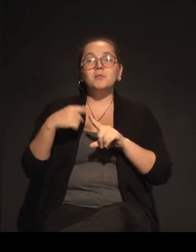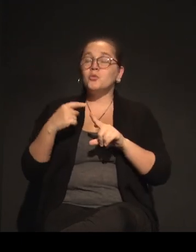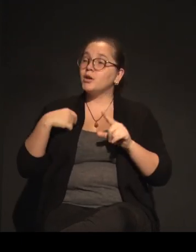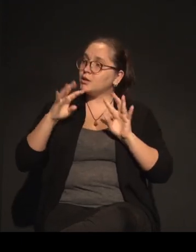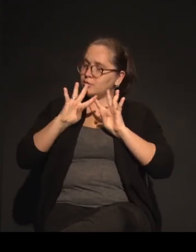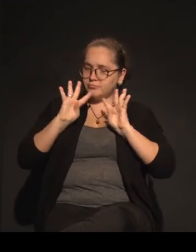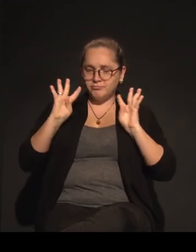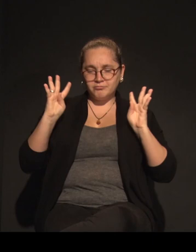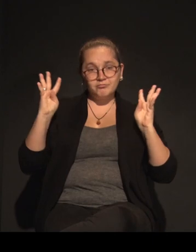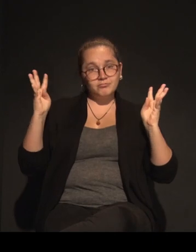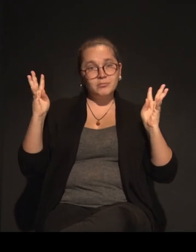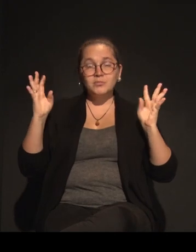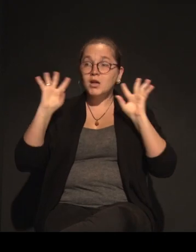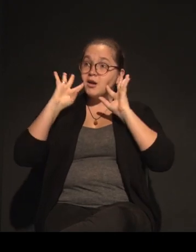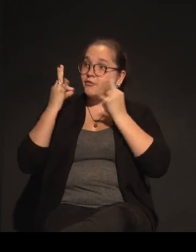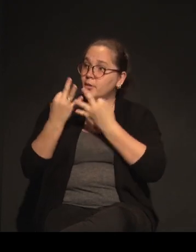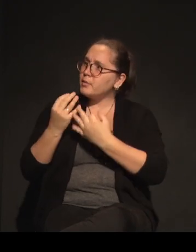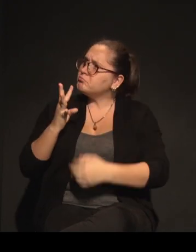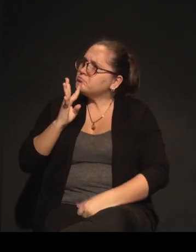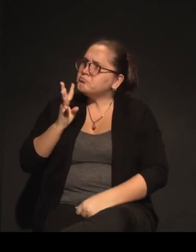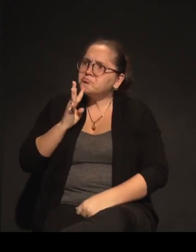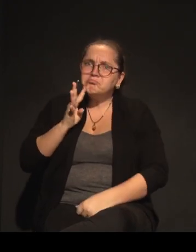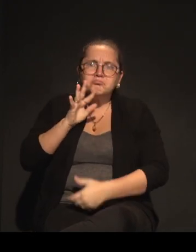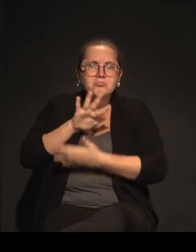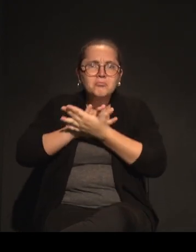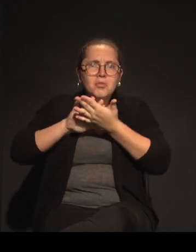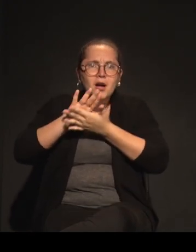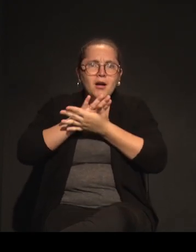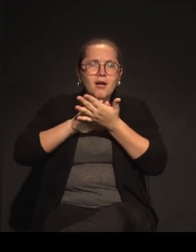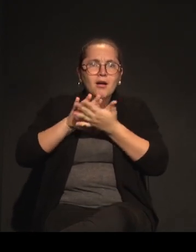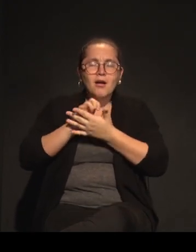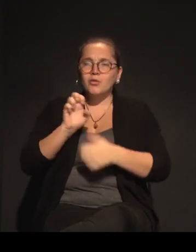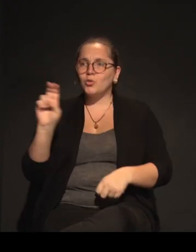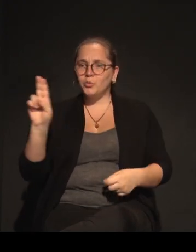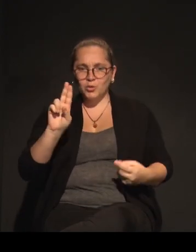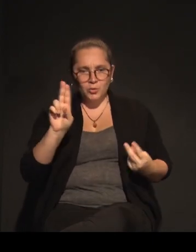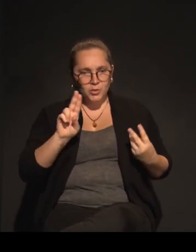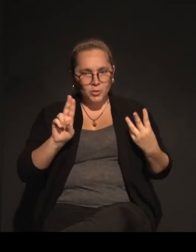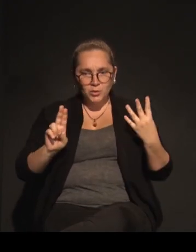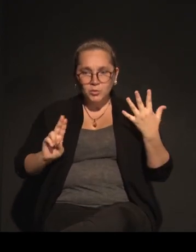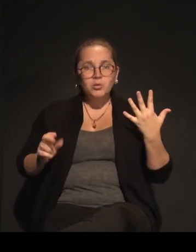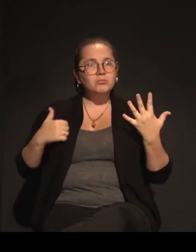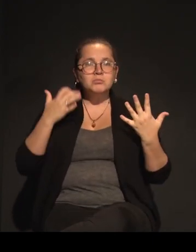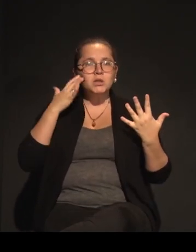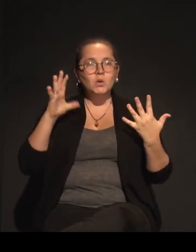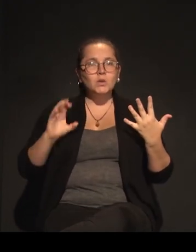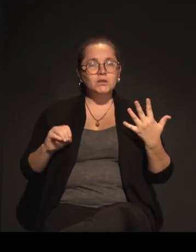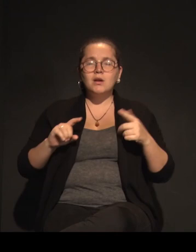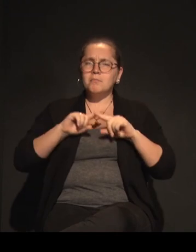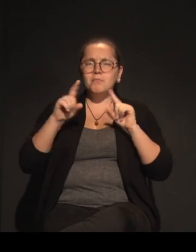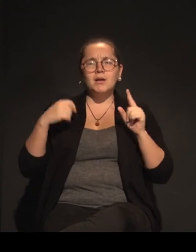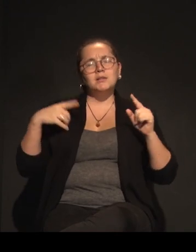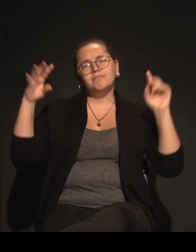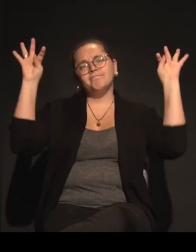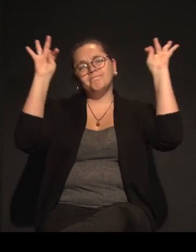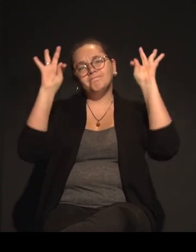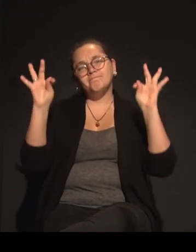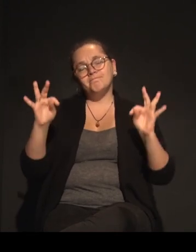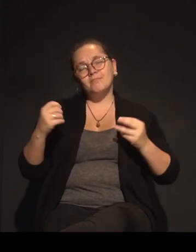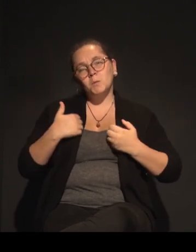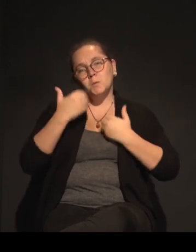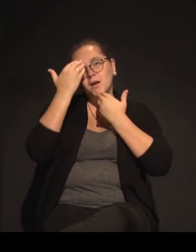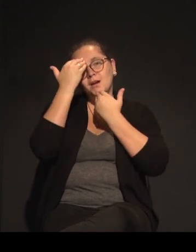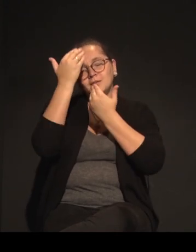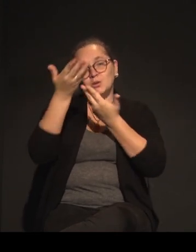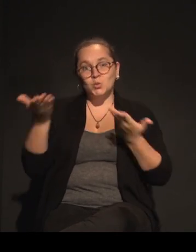parentes que o google nunca não sabia nem que existia os nomes como eu falei pra ele mas já estou muito feliz e agradeço